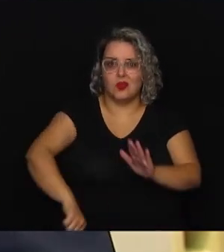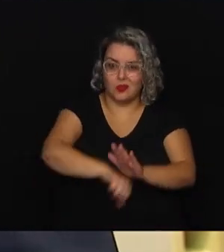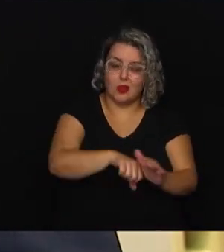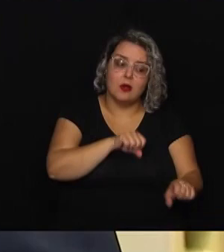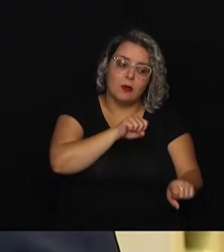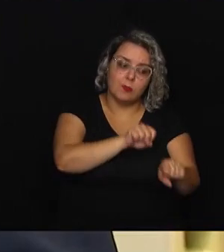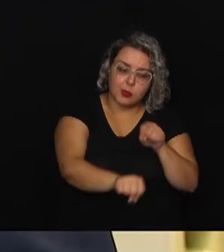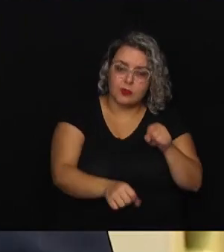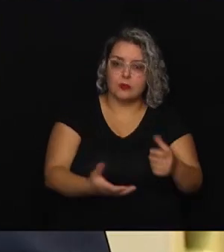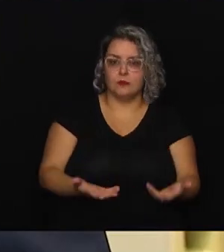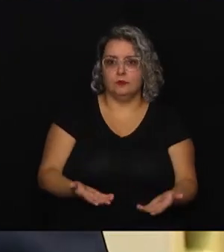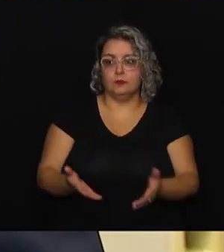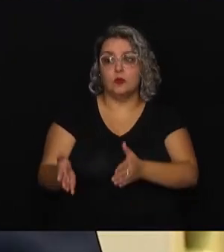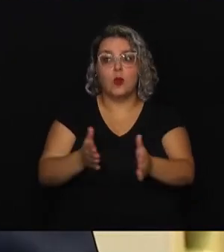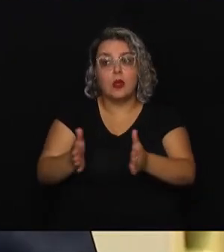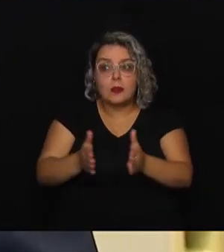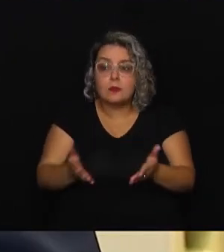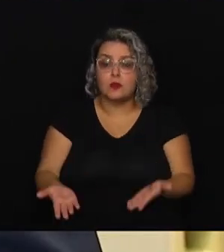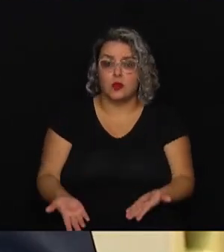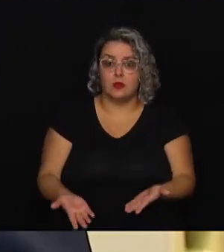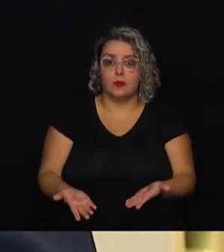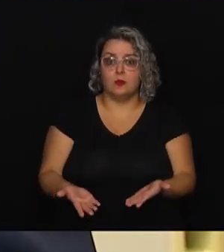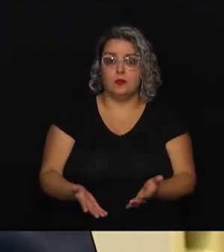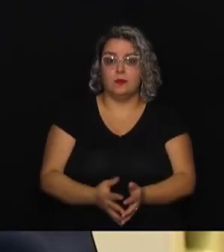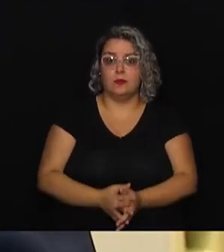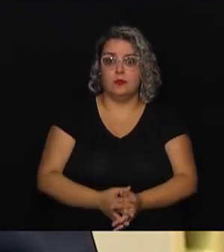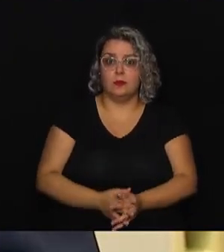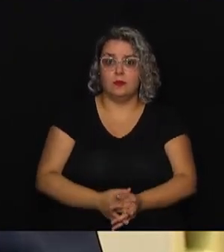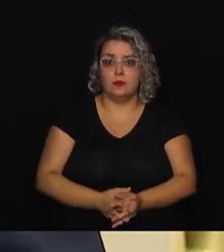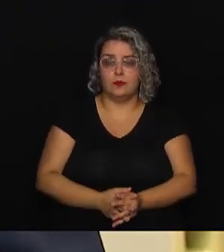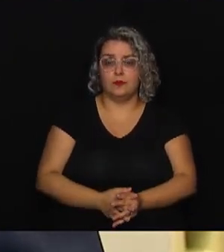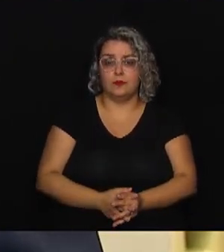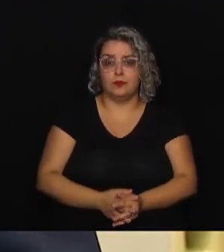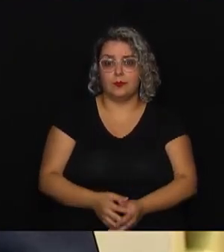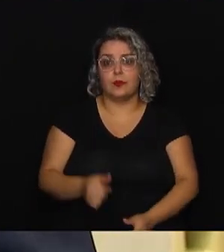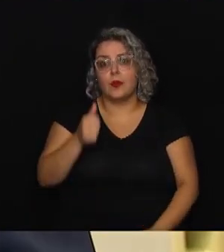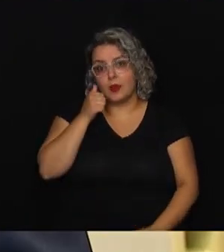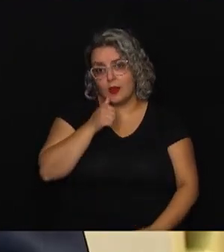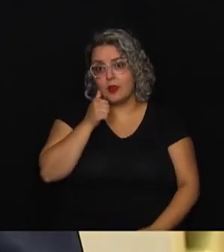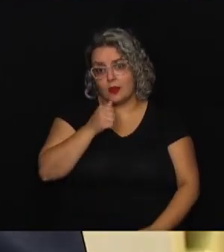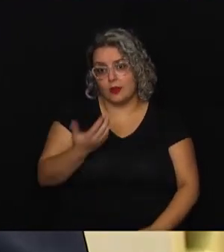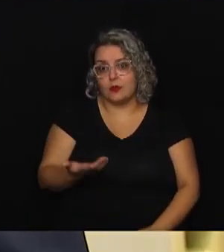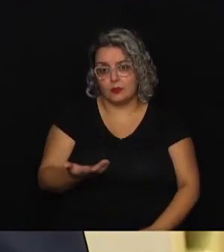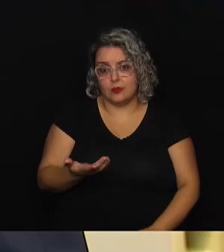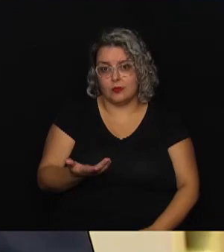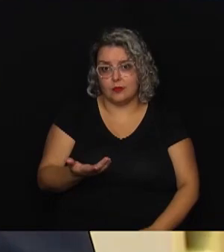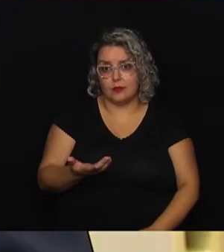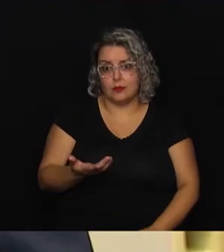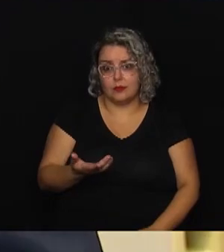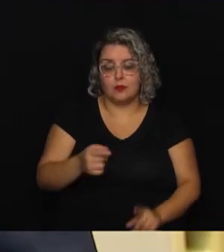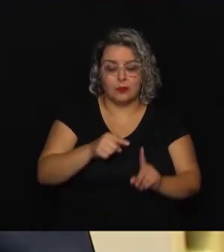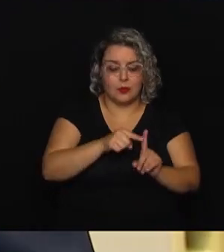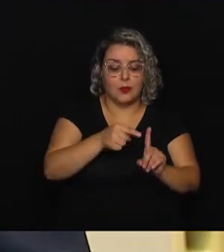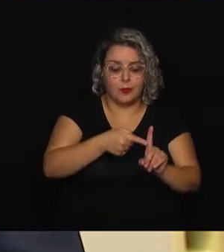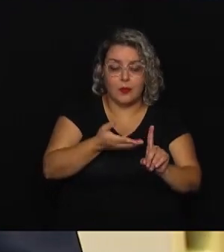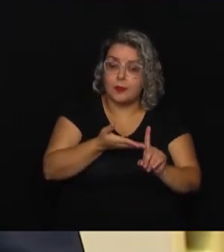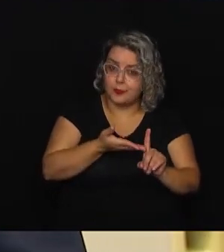estupro durante o momento que a moça estava passando pelo parto,